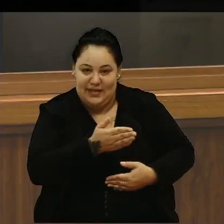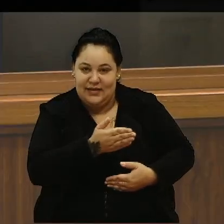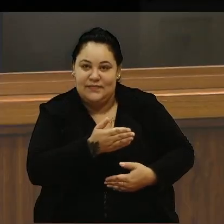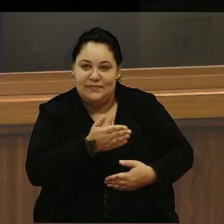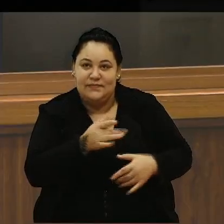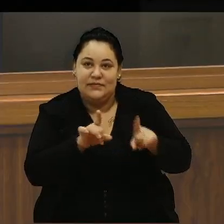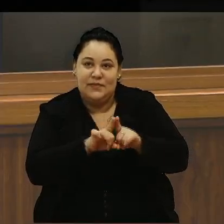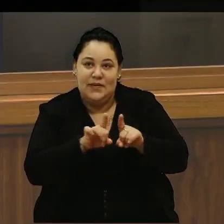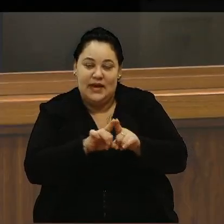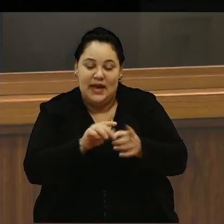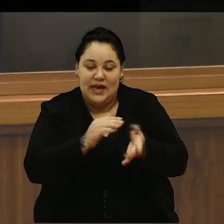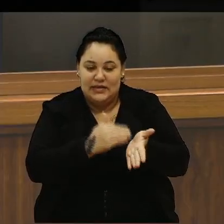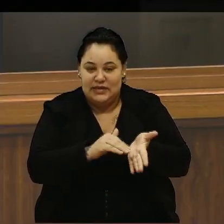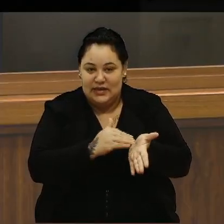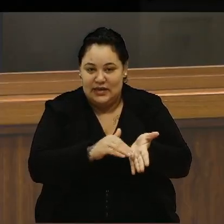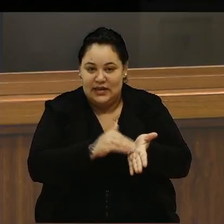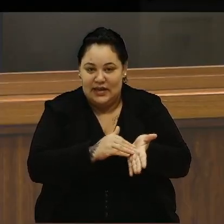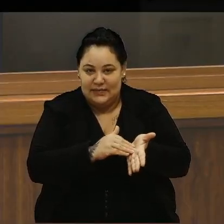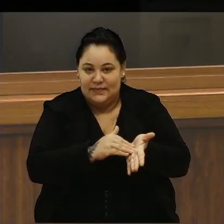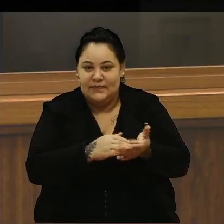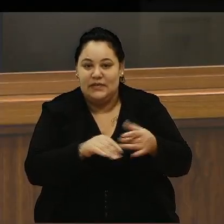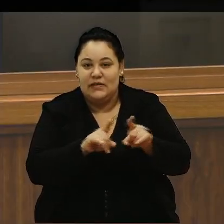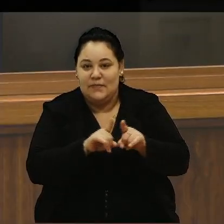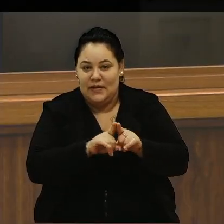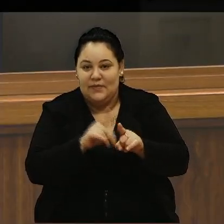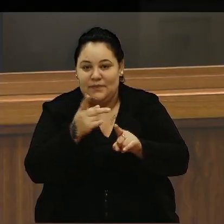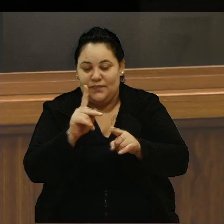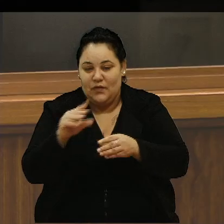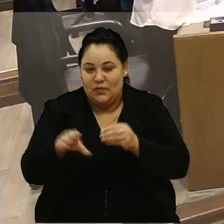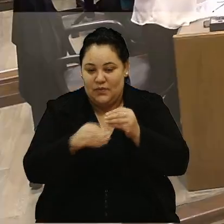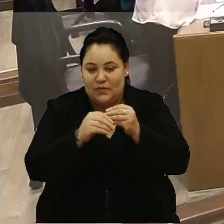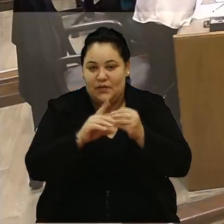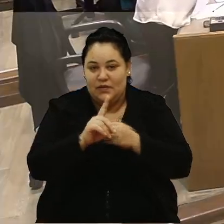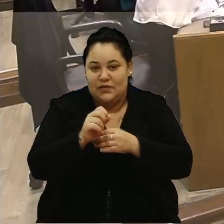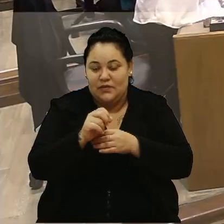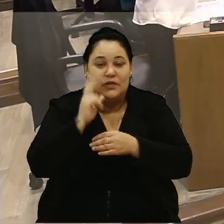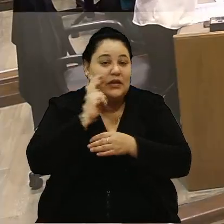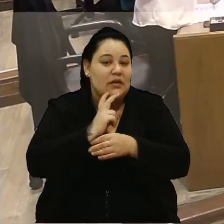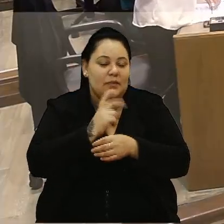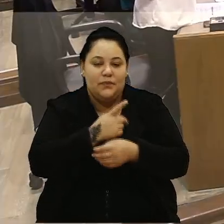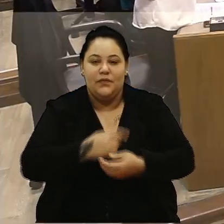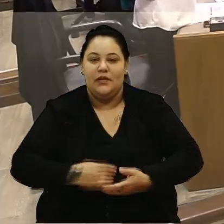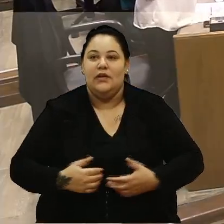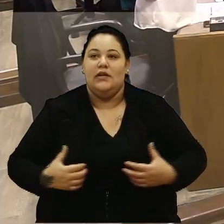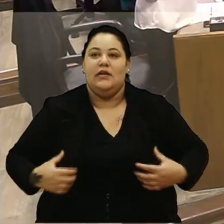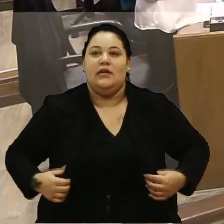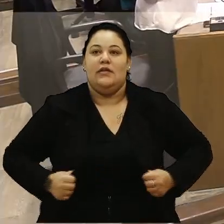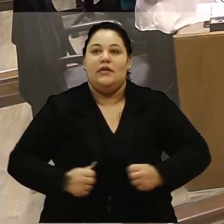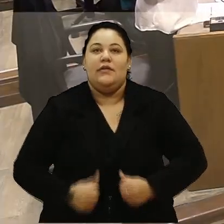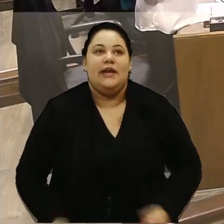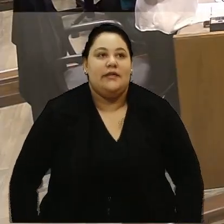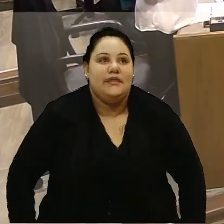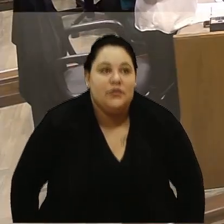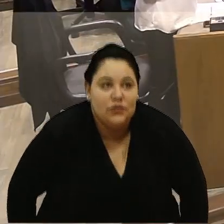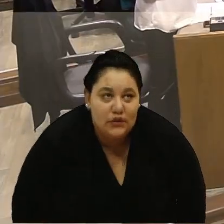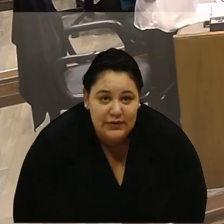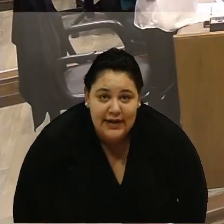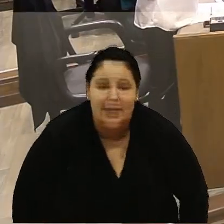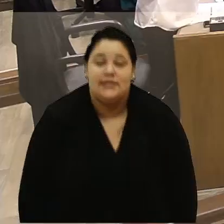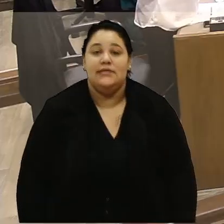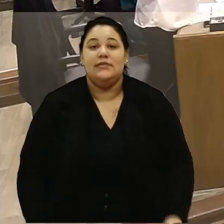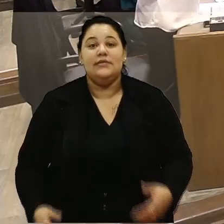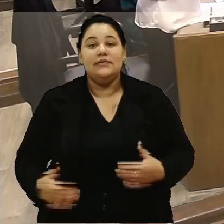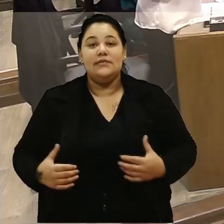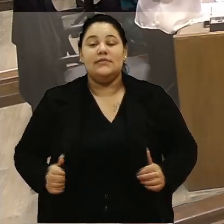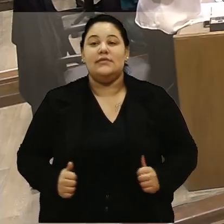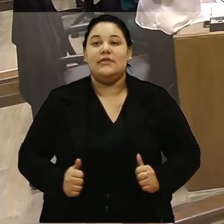a secretário e secretária adjunto. Sua parte, vereador Daniel. Vereadora Frigerio, bom dia, colegas vereadores. Eu